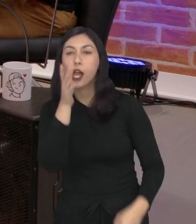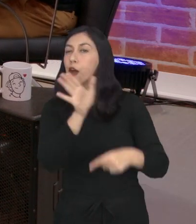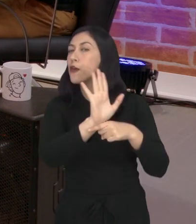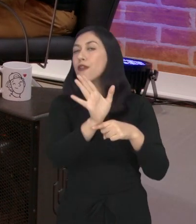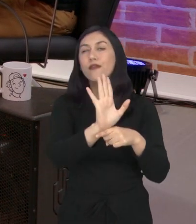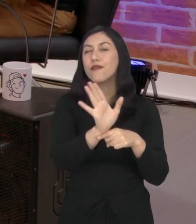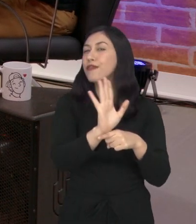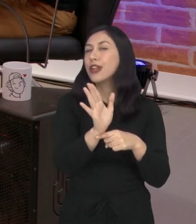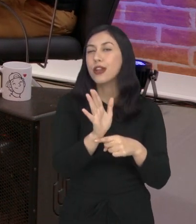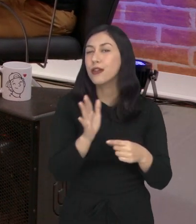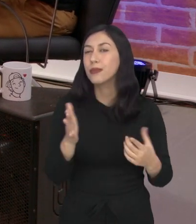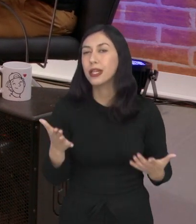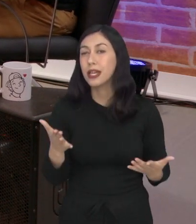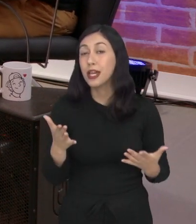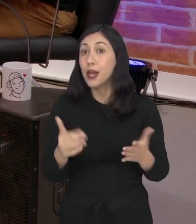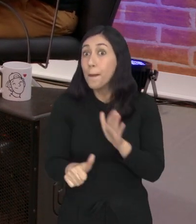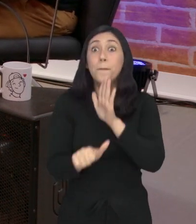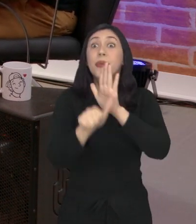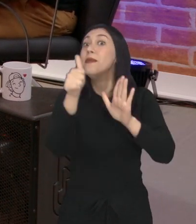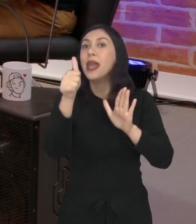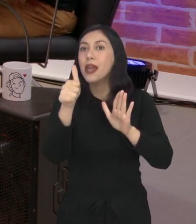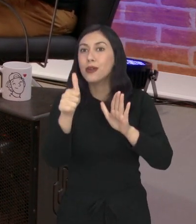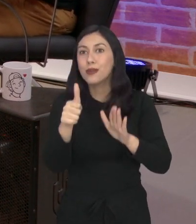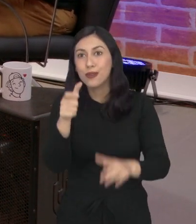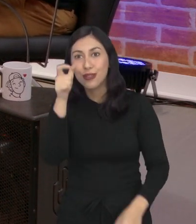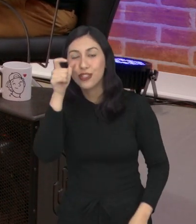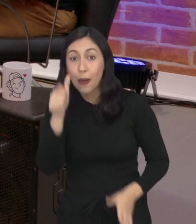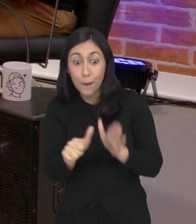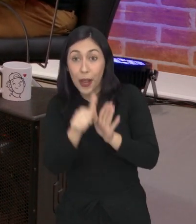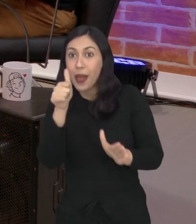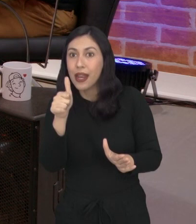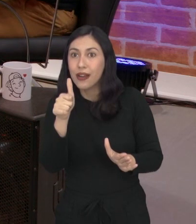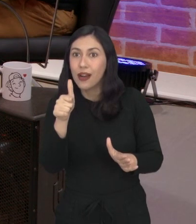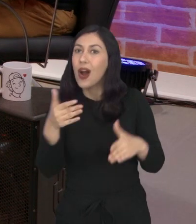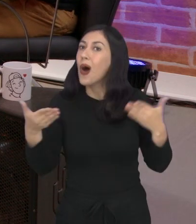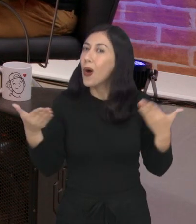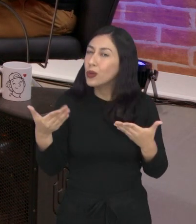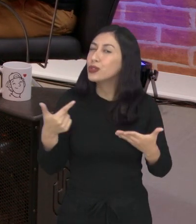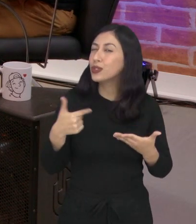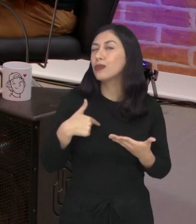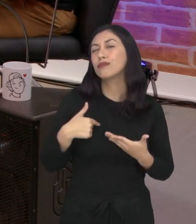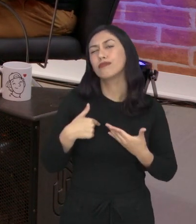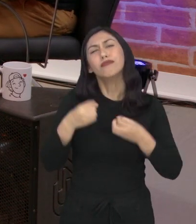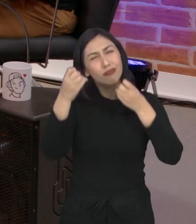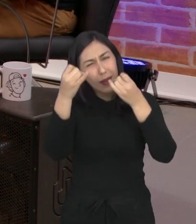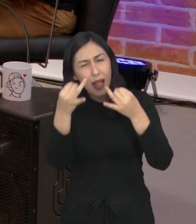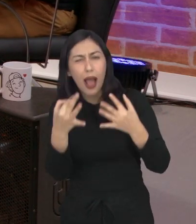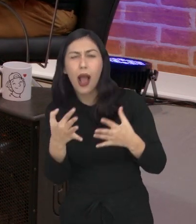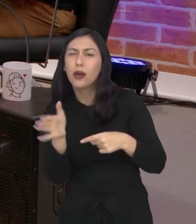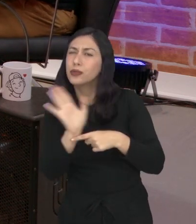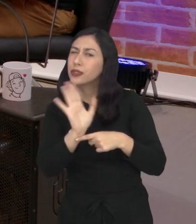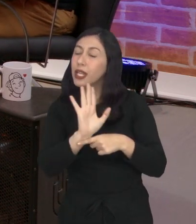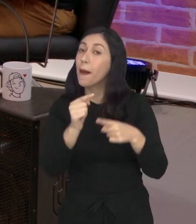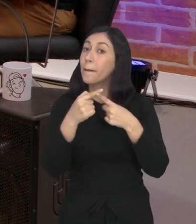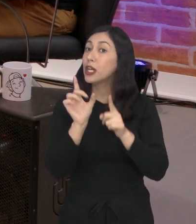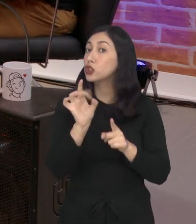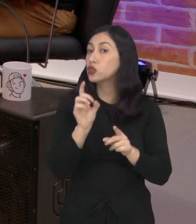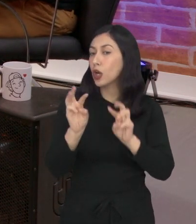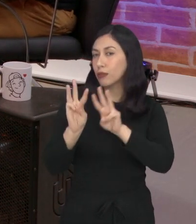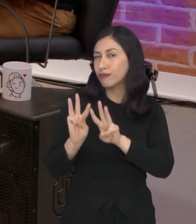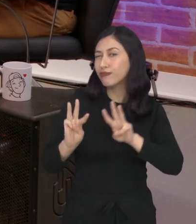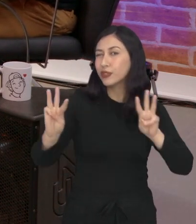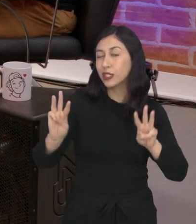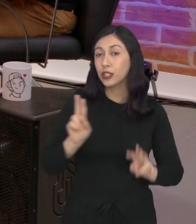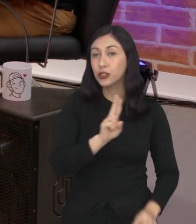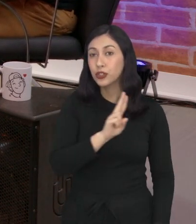ia meu Deus, ia na pré-estreia no cinema, assistia. Hoje em dia eu ainda falo sobre cinema, só que hoje eu escrevo para um site. Eu